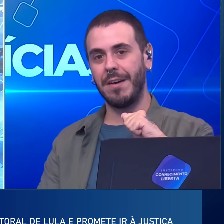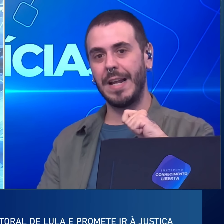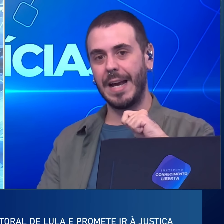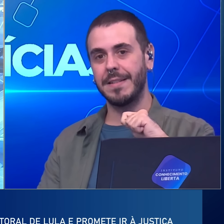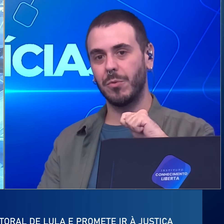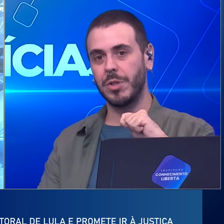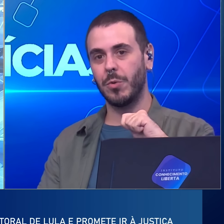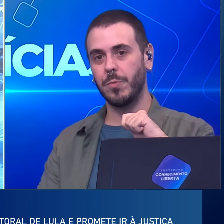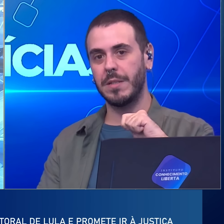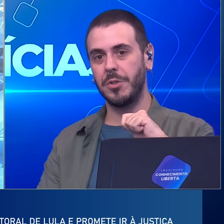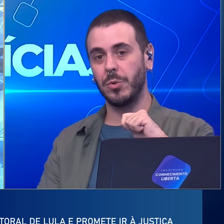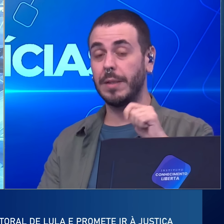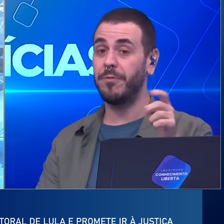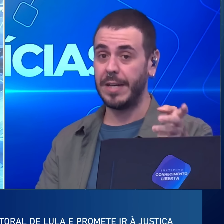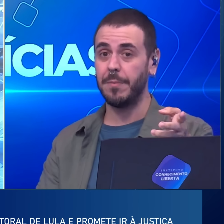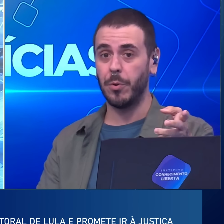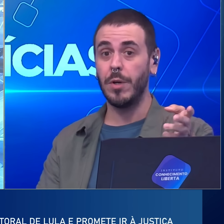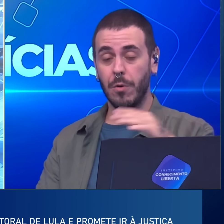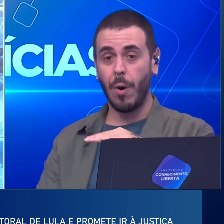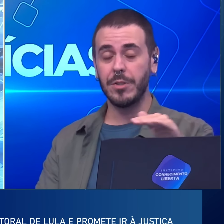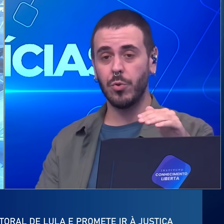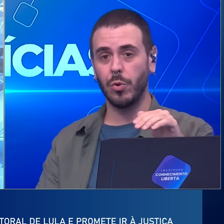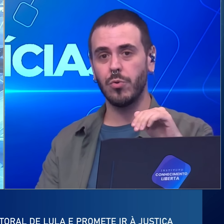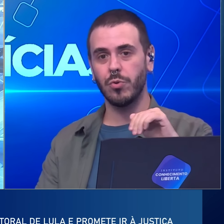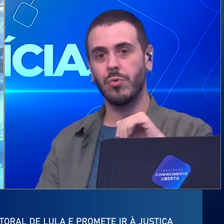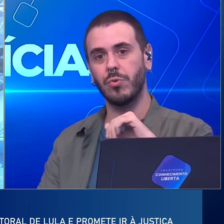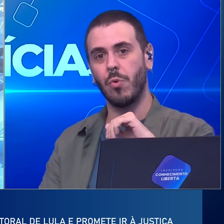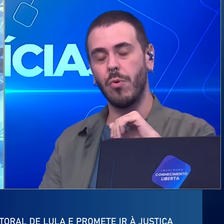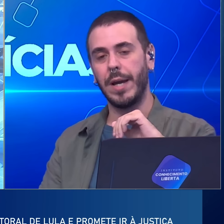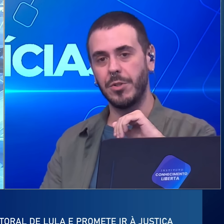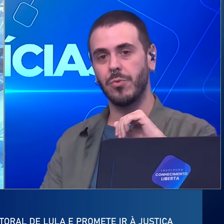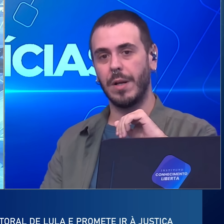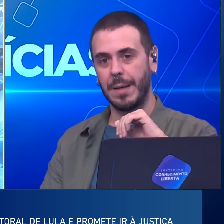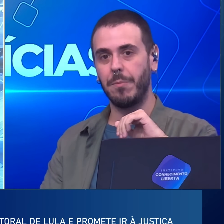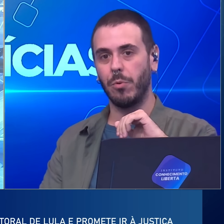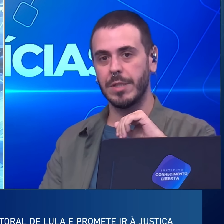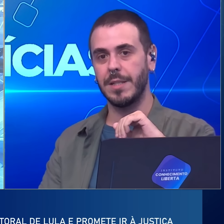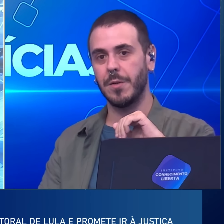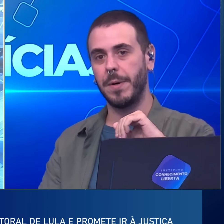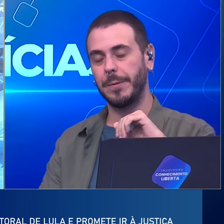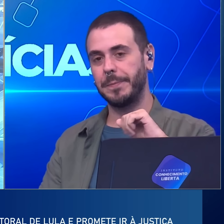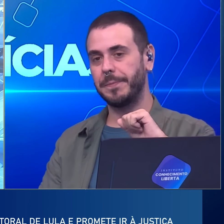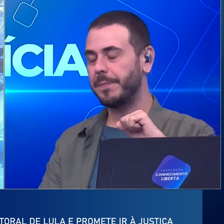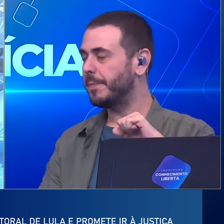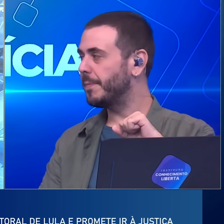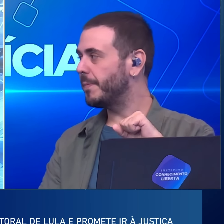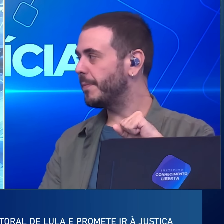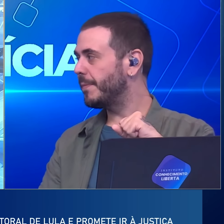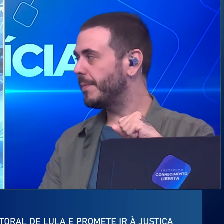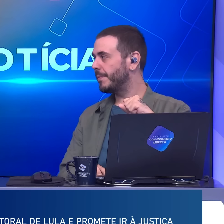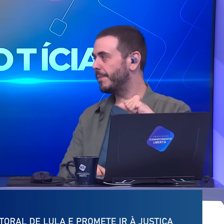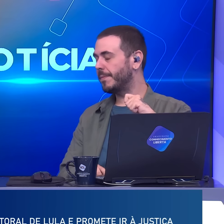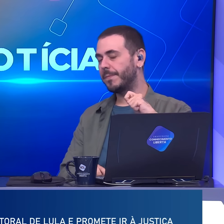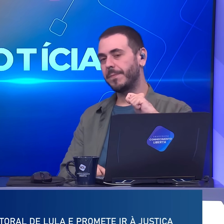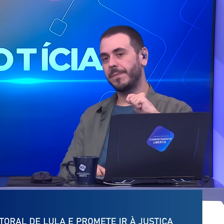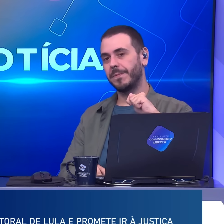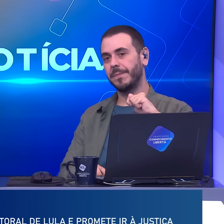justiça vai avaliar essa denúncia contra o presidente Lula, feita por quase todos os concorrentes do Guilherme Boulos aqui em São Paulo. Eu tenho